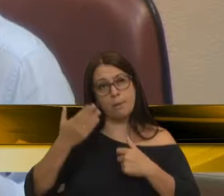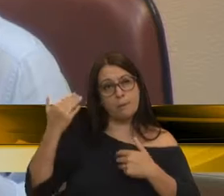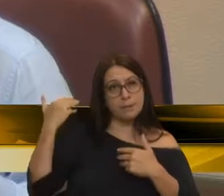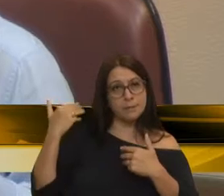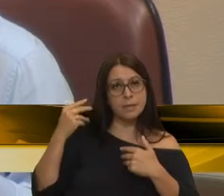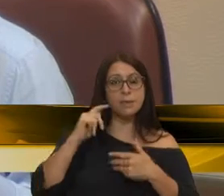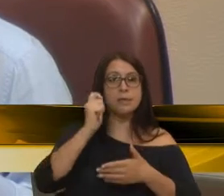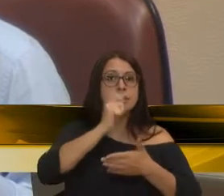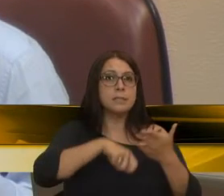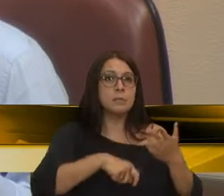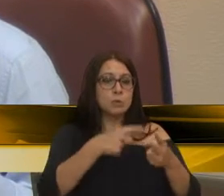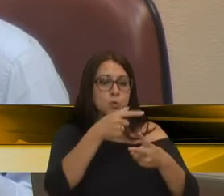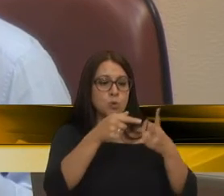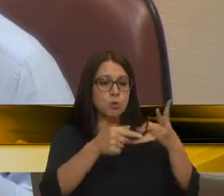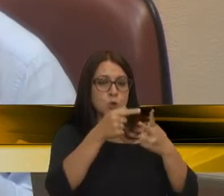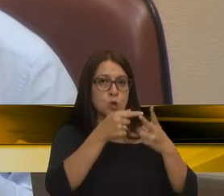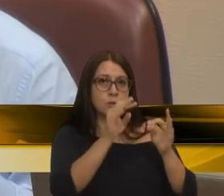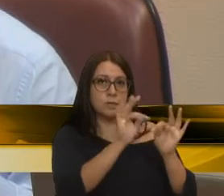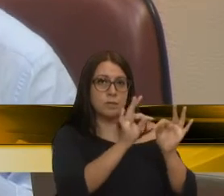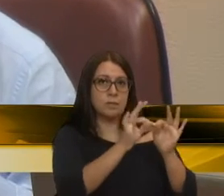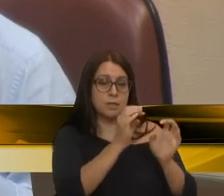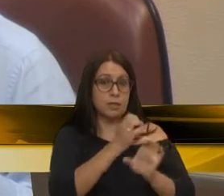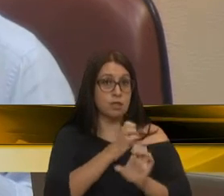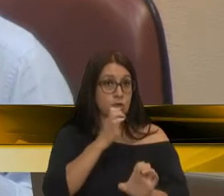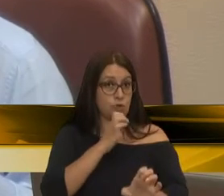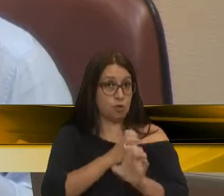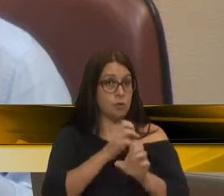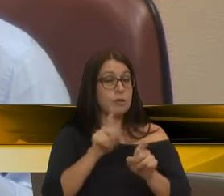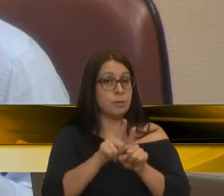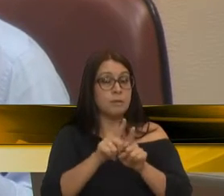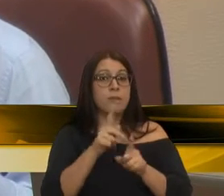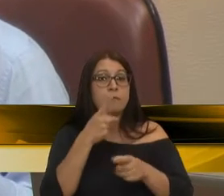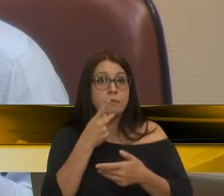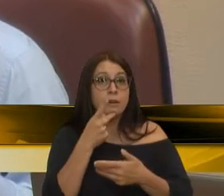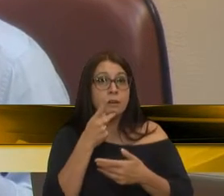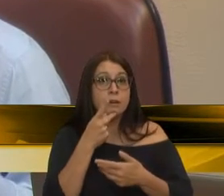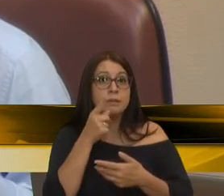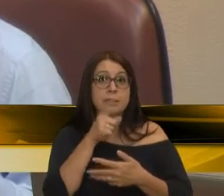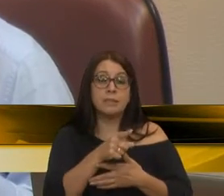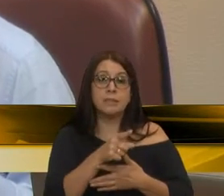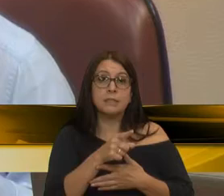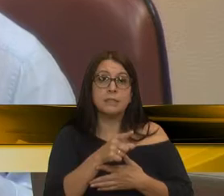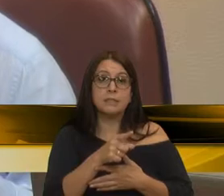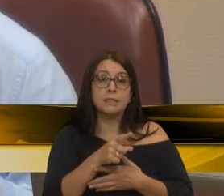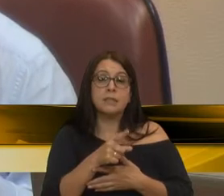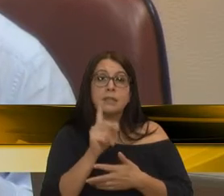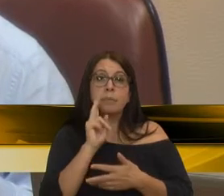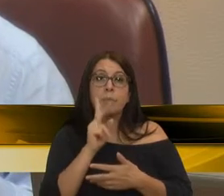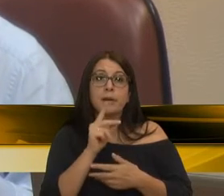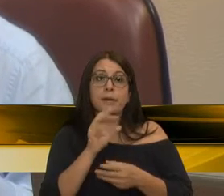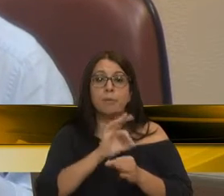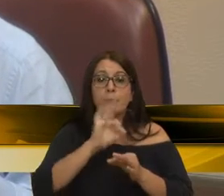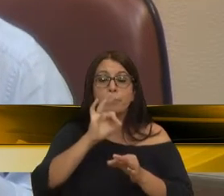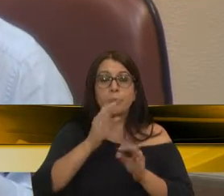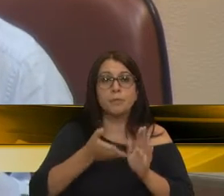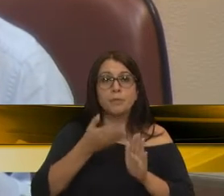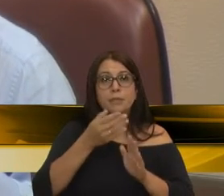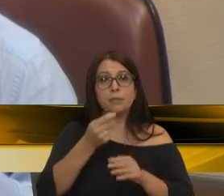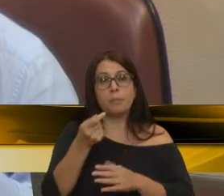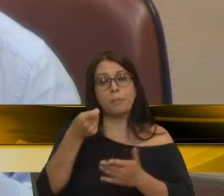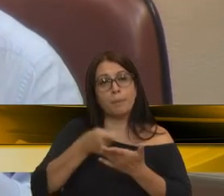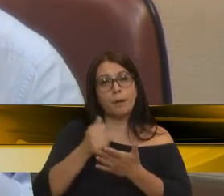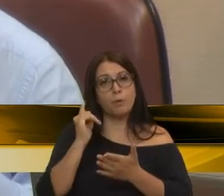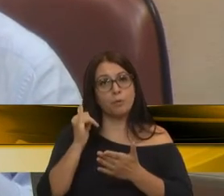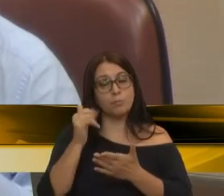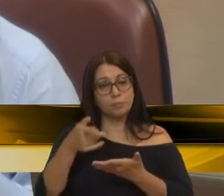assinado por dois de seus técnicos engenheiros que afirmam ter se valido dele para o reajuste do valor das tarifas do transporte